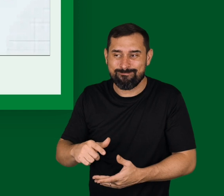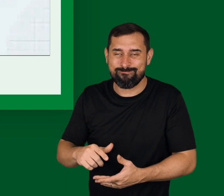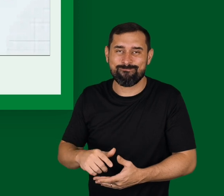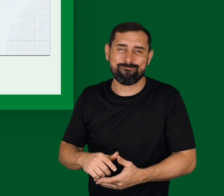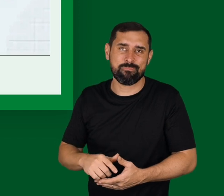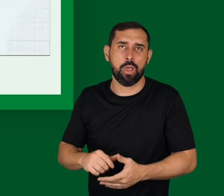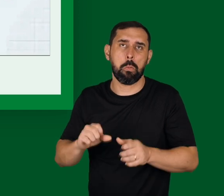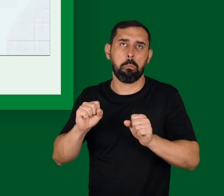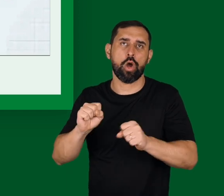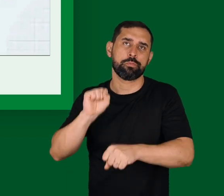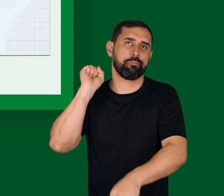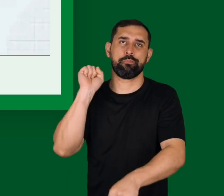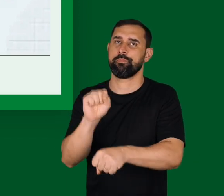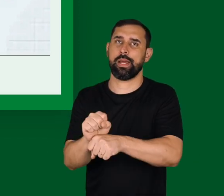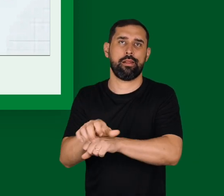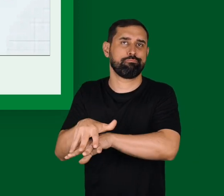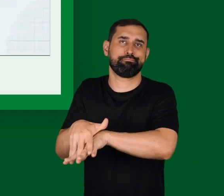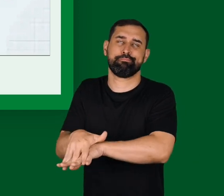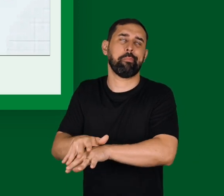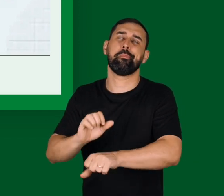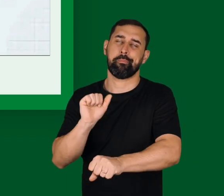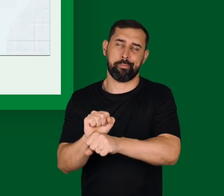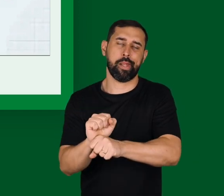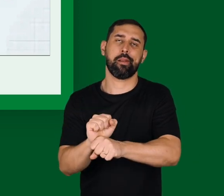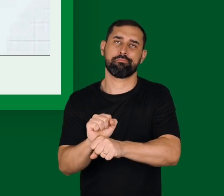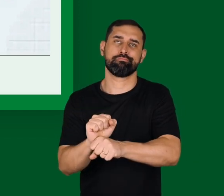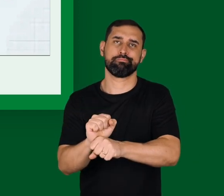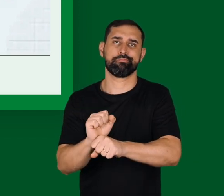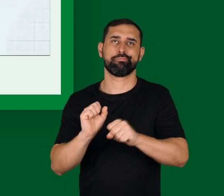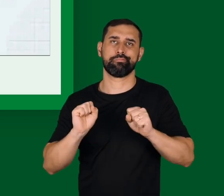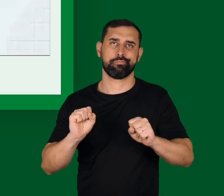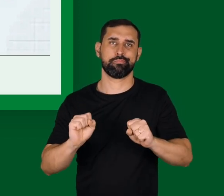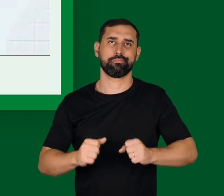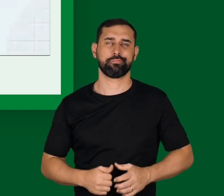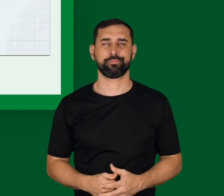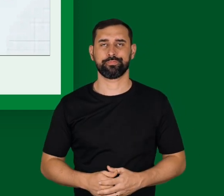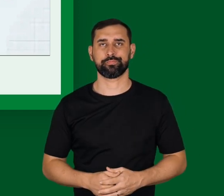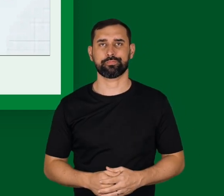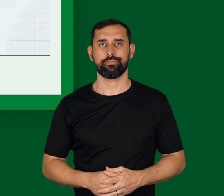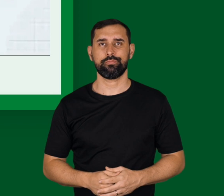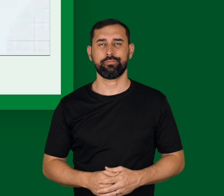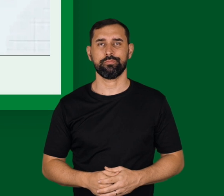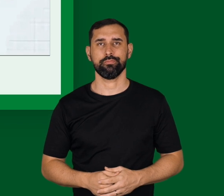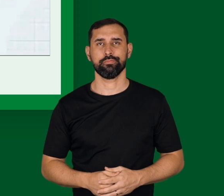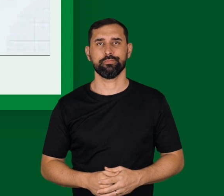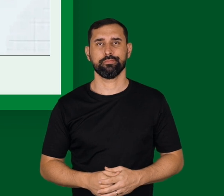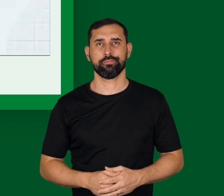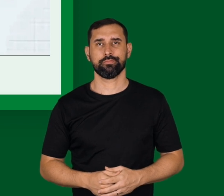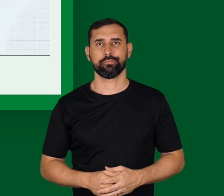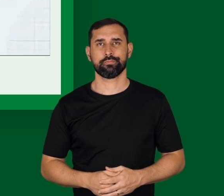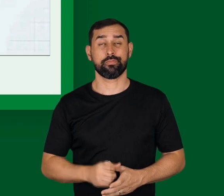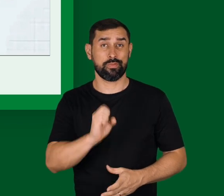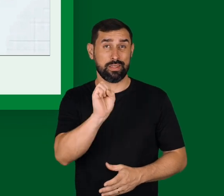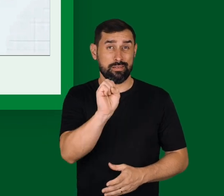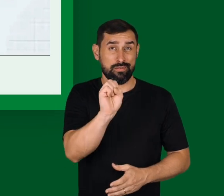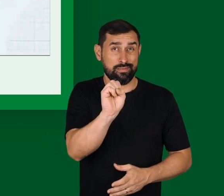no eletrocardiógrafo, a gente tem autorização para suspender ou para interromper a reanimação,